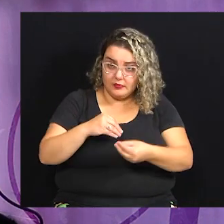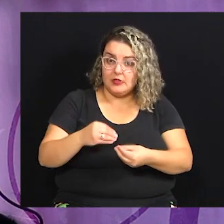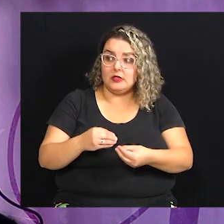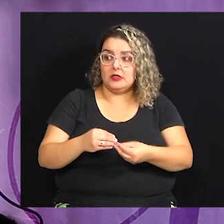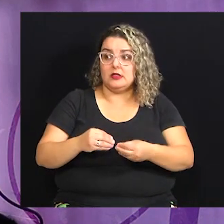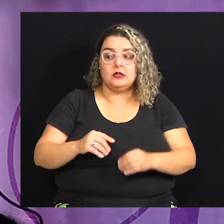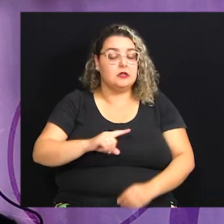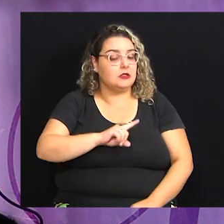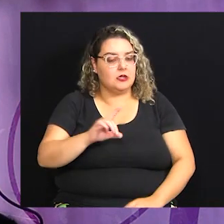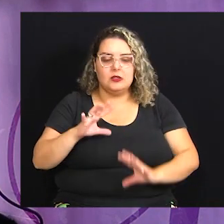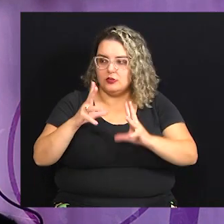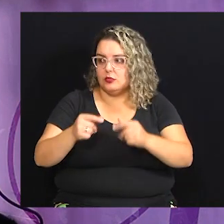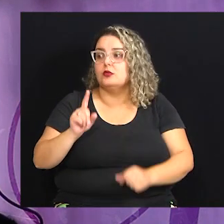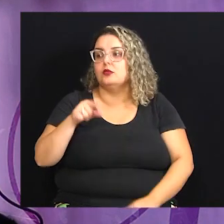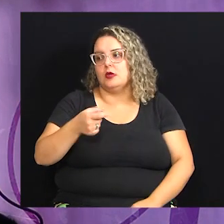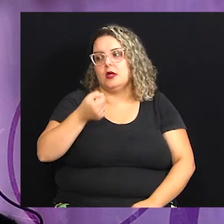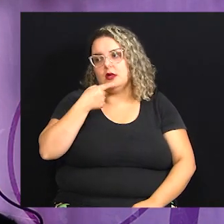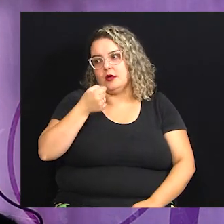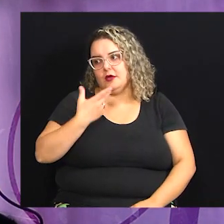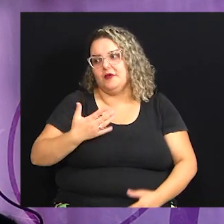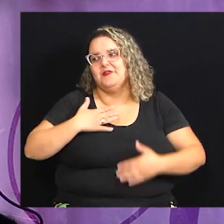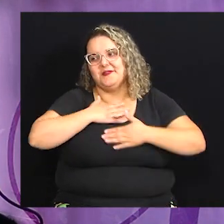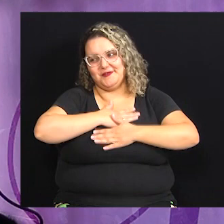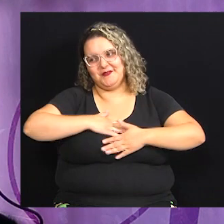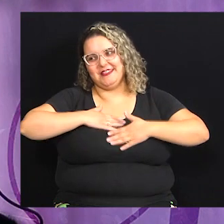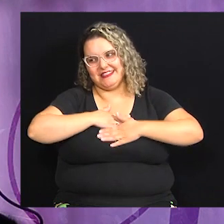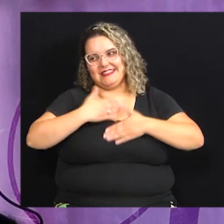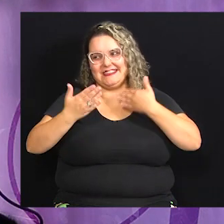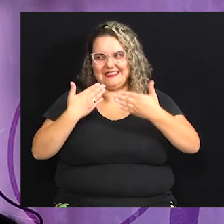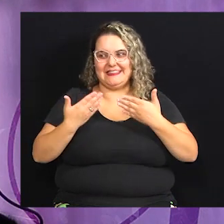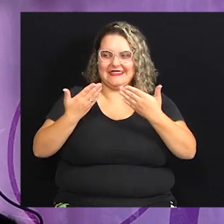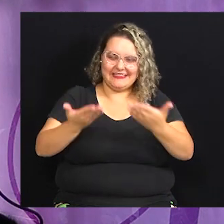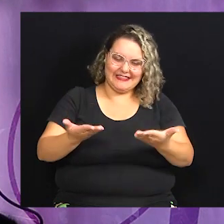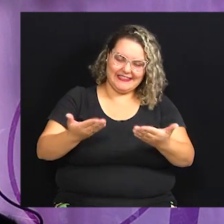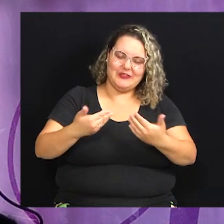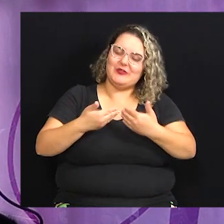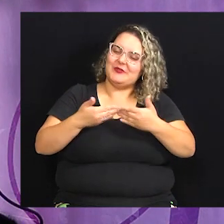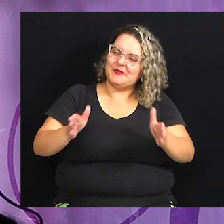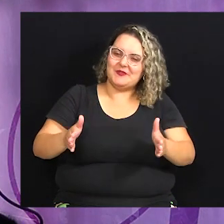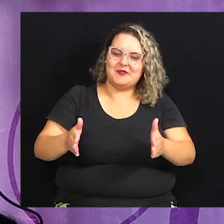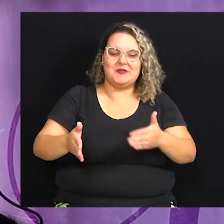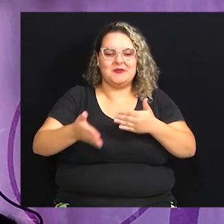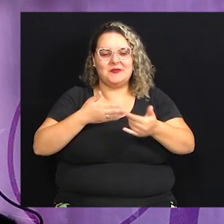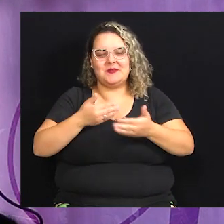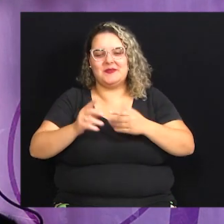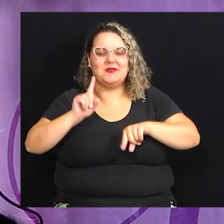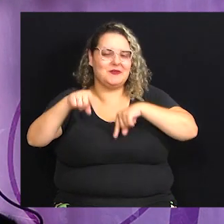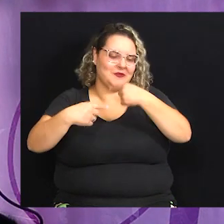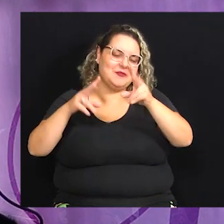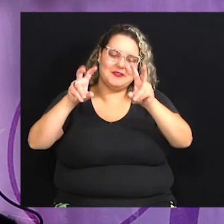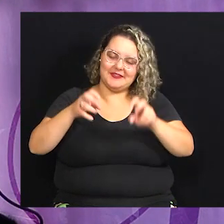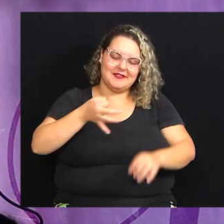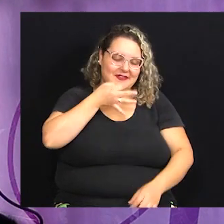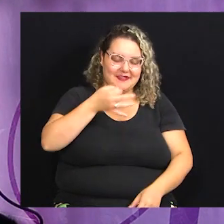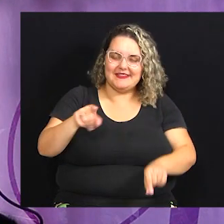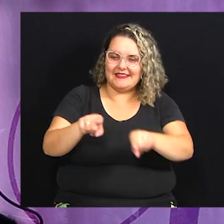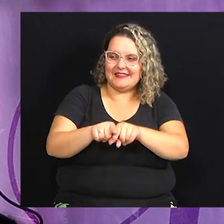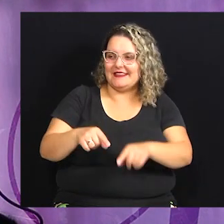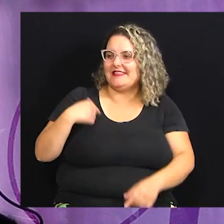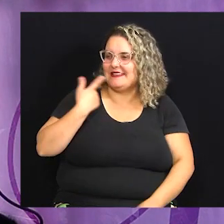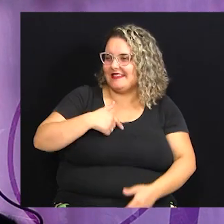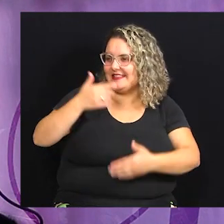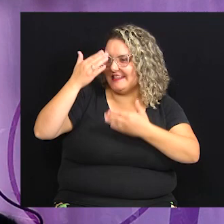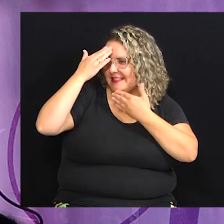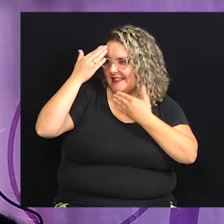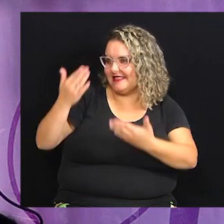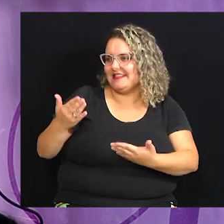envolvida, nem tudo é remédio, e foi um prazer imenso poder falar isso com vocês. Eu estou aberto a qualquer outro tema que vocês sugerirem também. A